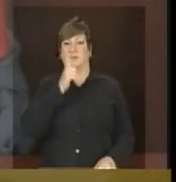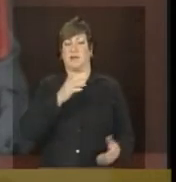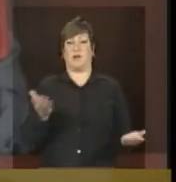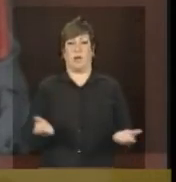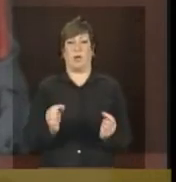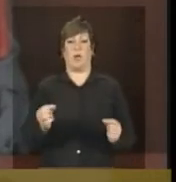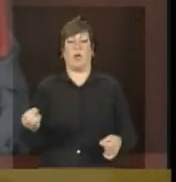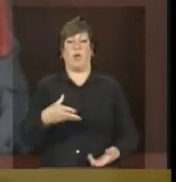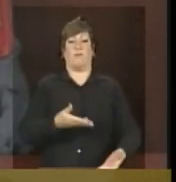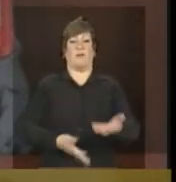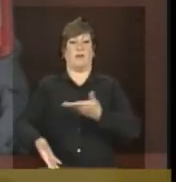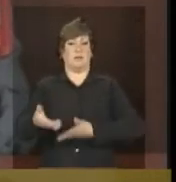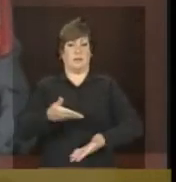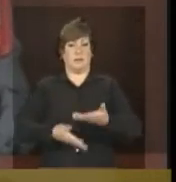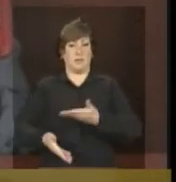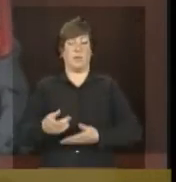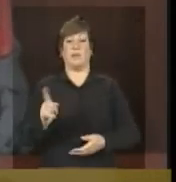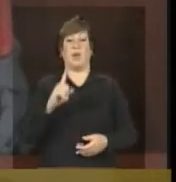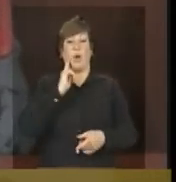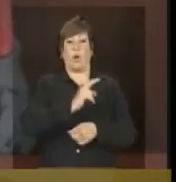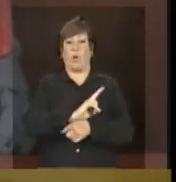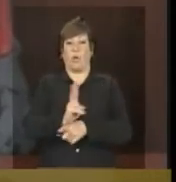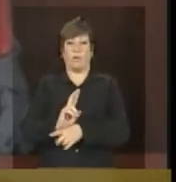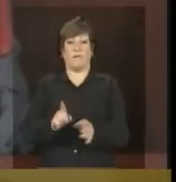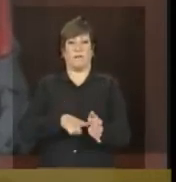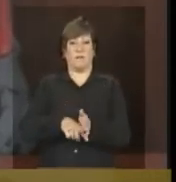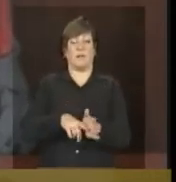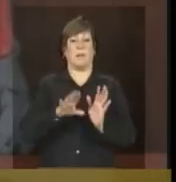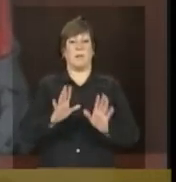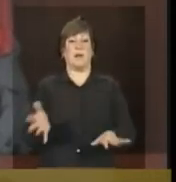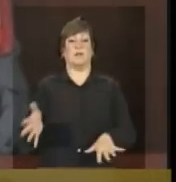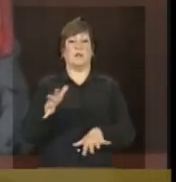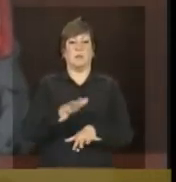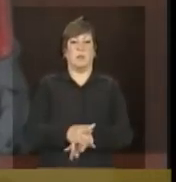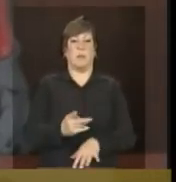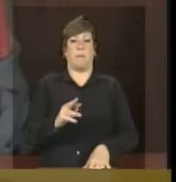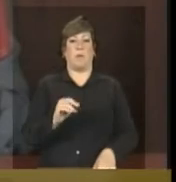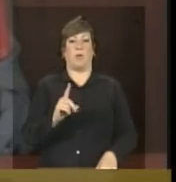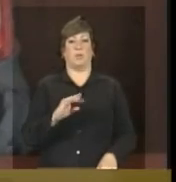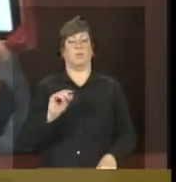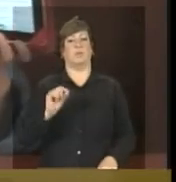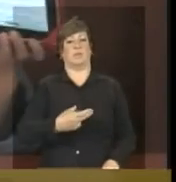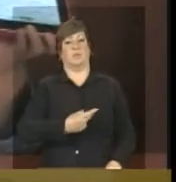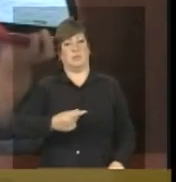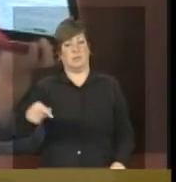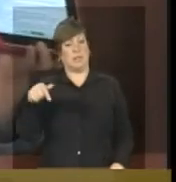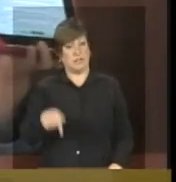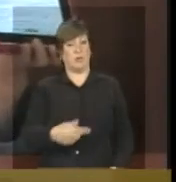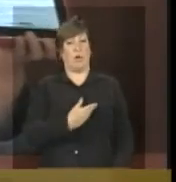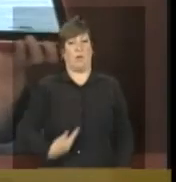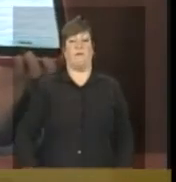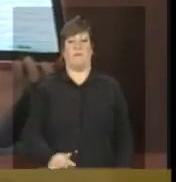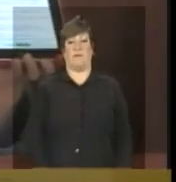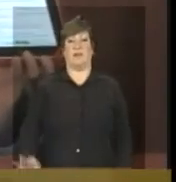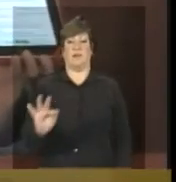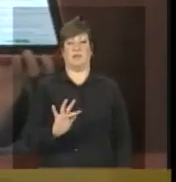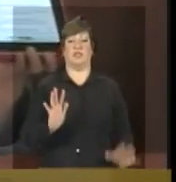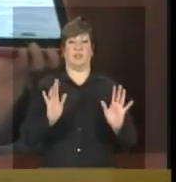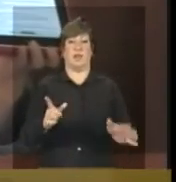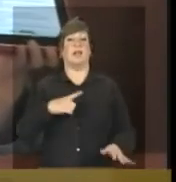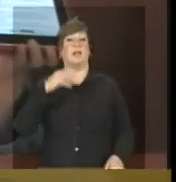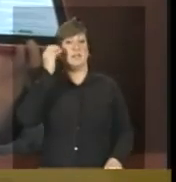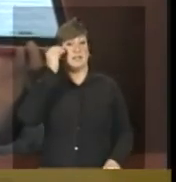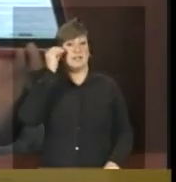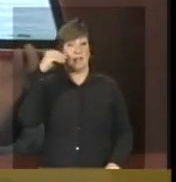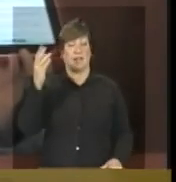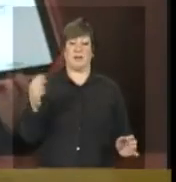constrói uma nova relação, não de controle e fiscalização, mas uma relação de inclusão, de produção com sustentabilidade. Isto o governo federal já está em teste e